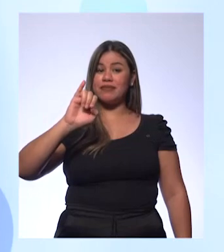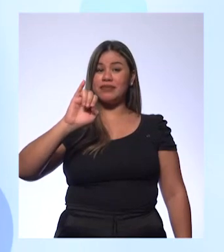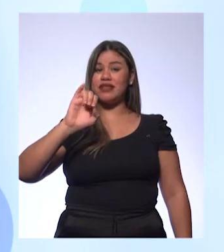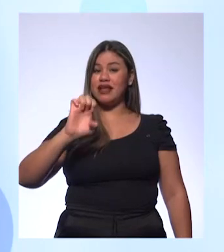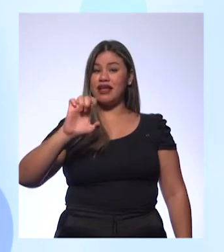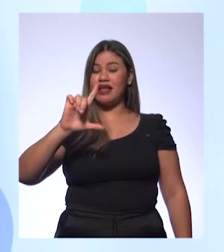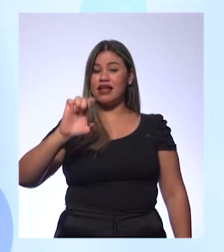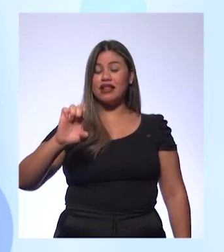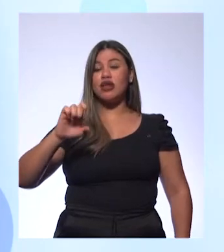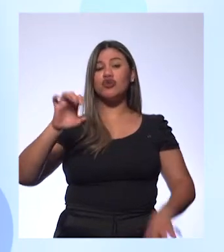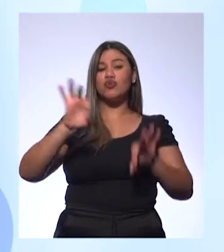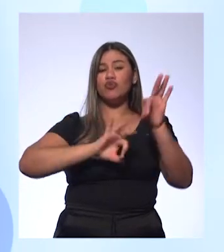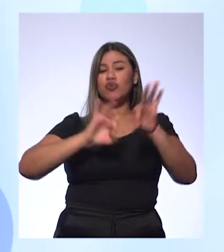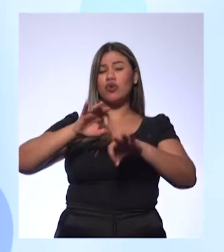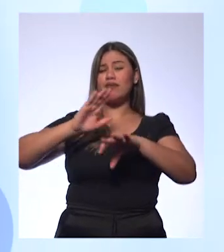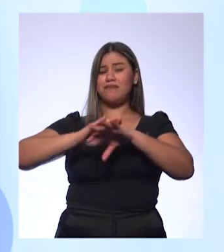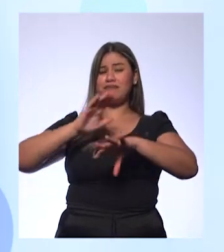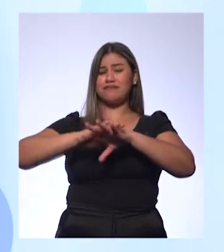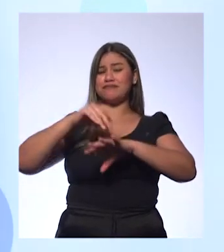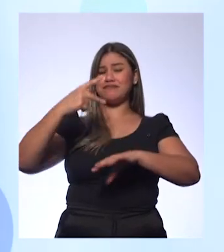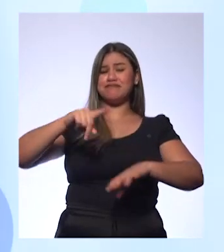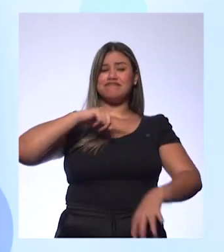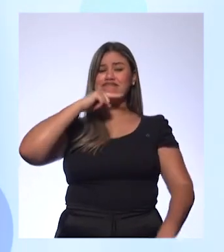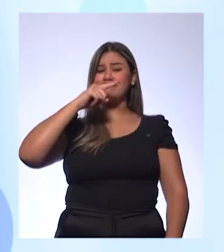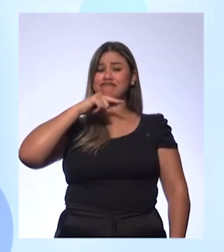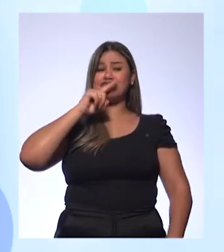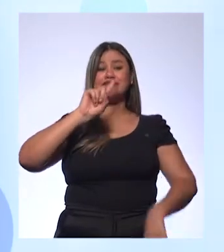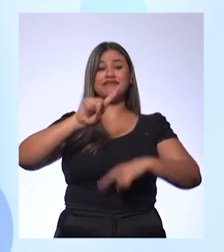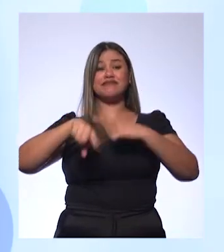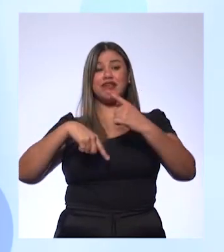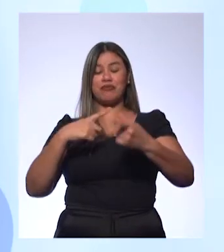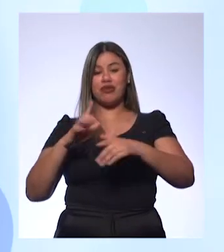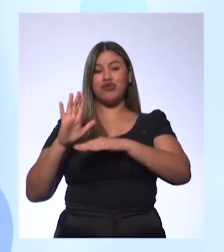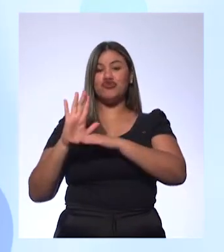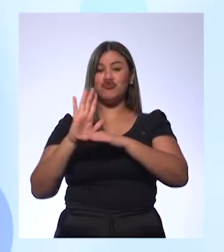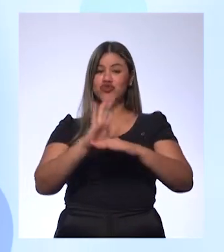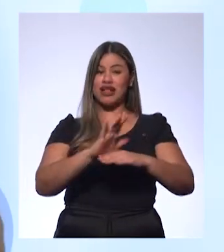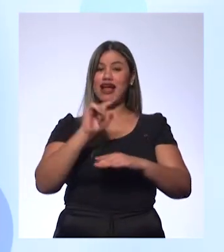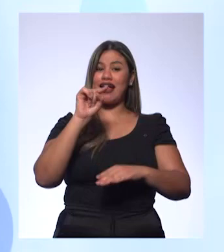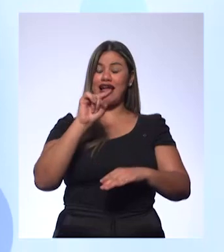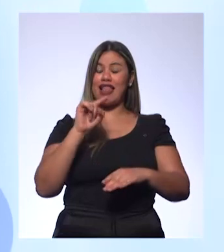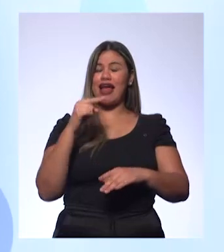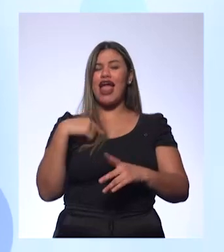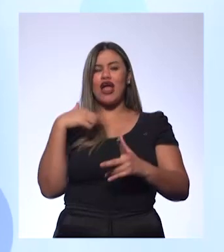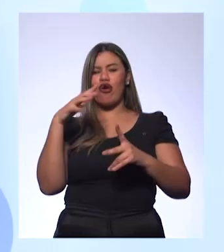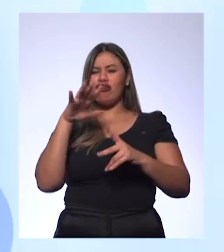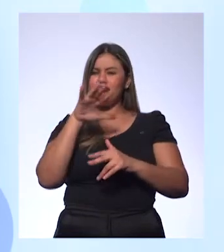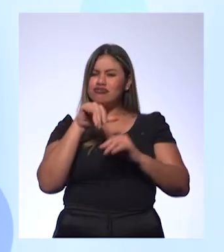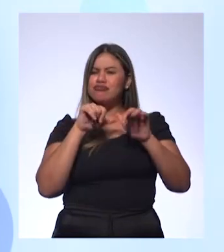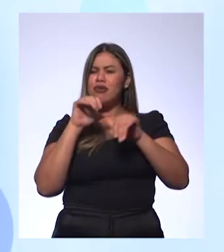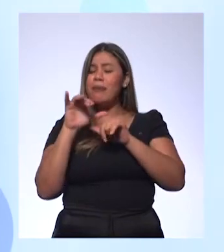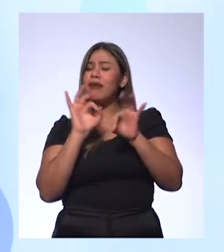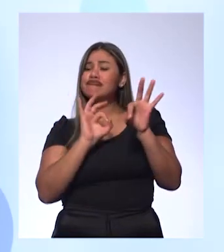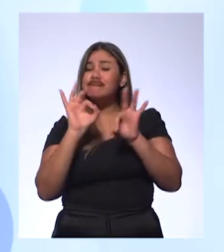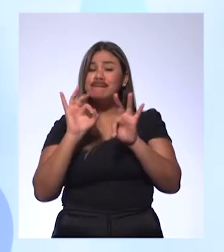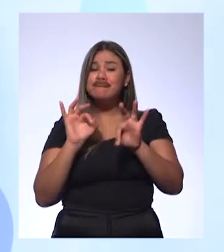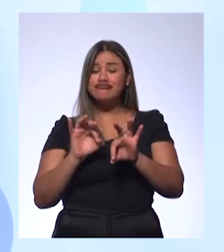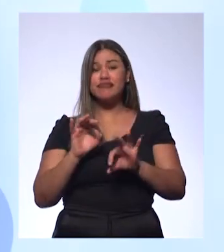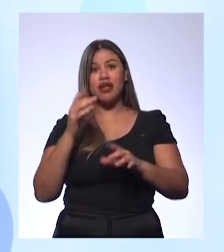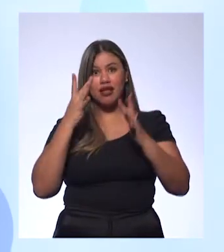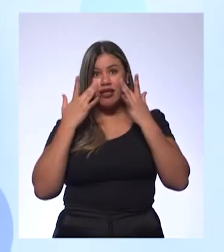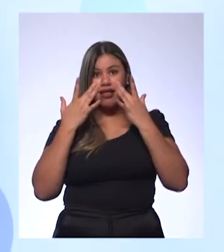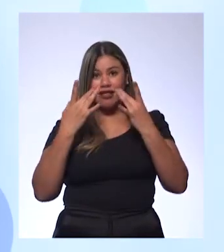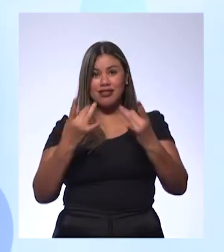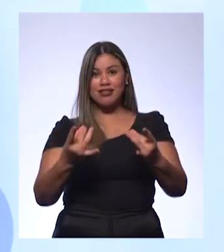de fazer e não deu muito certo, e depois a gente vai ajudar, nós vamos ser os técnicos da Gabriele. Então, preste